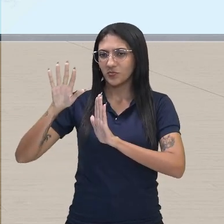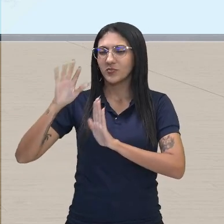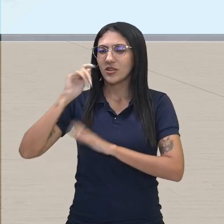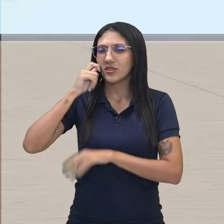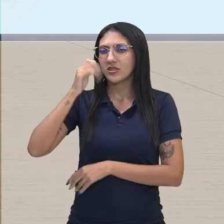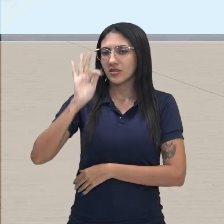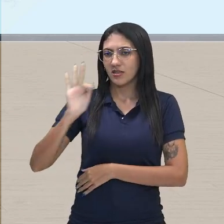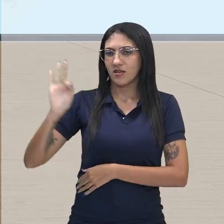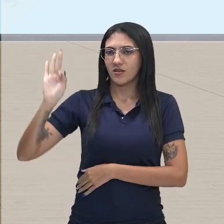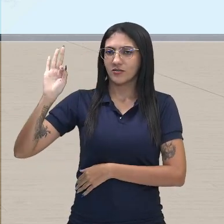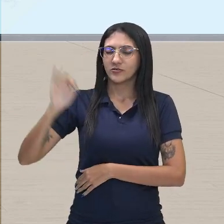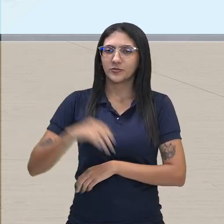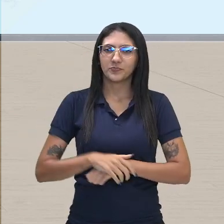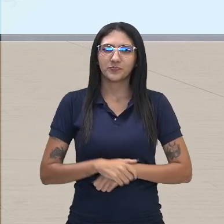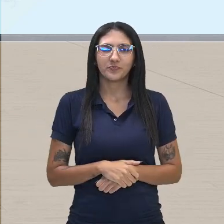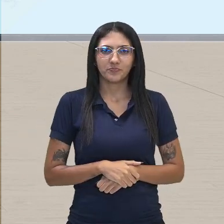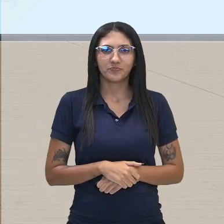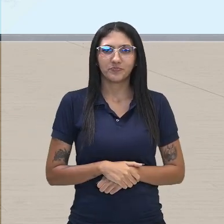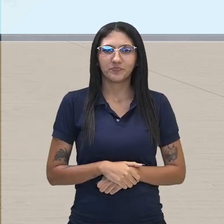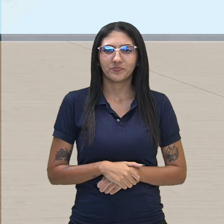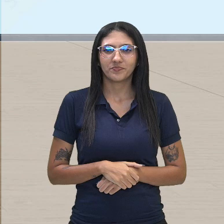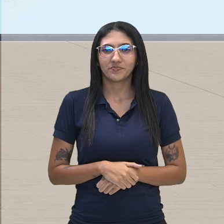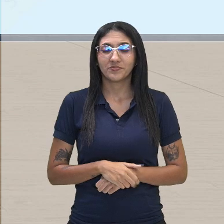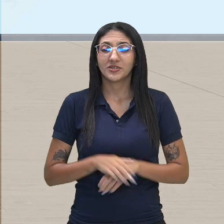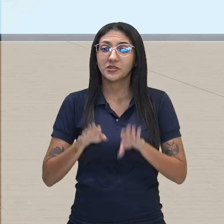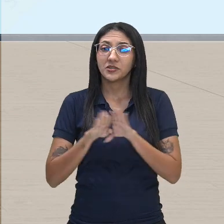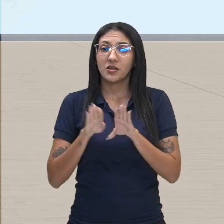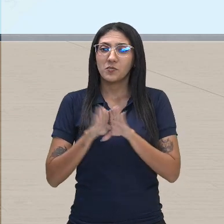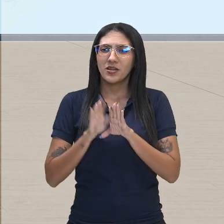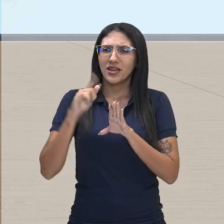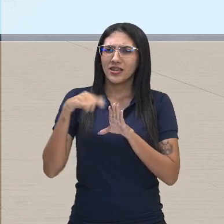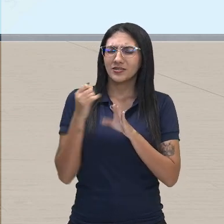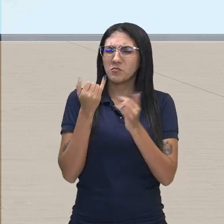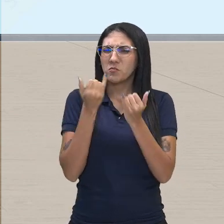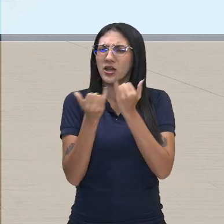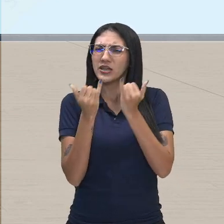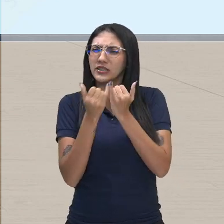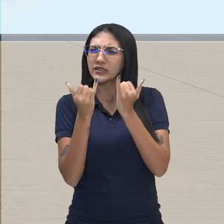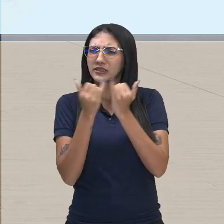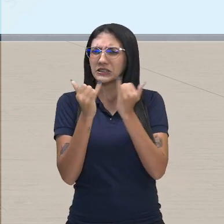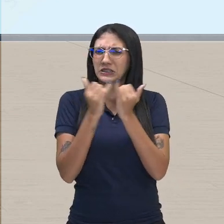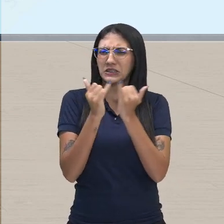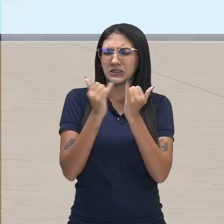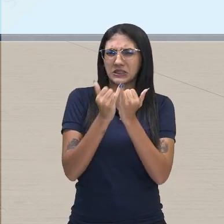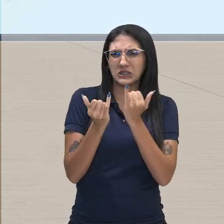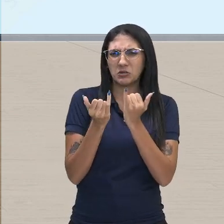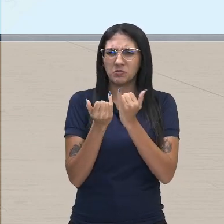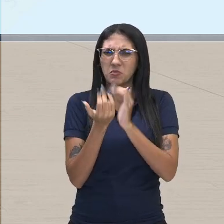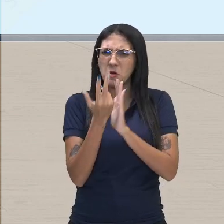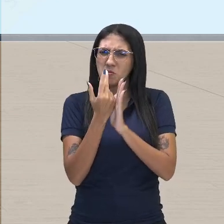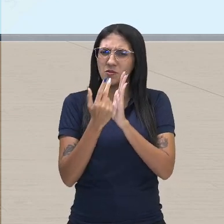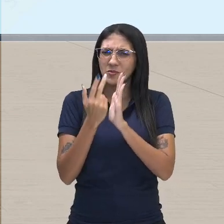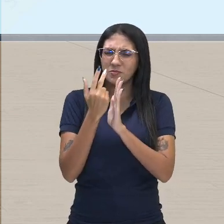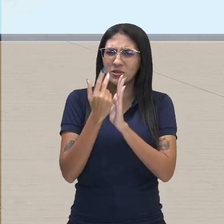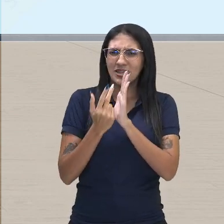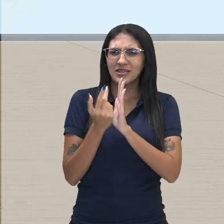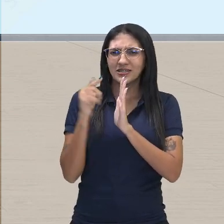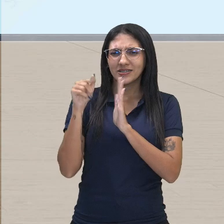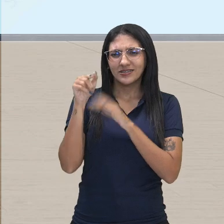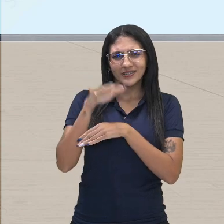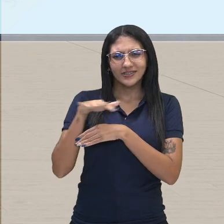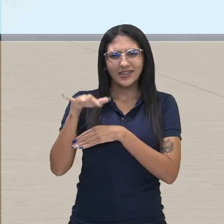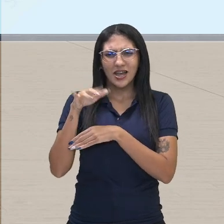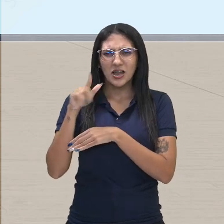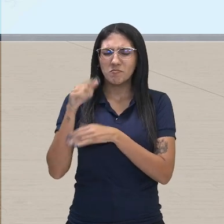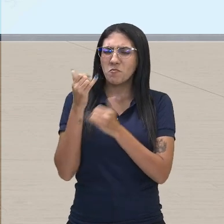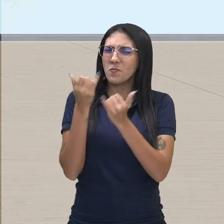você observa que até de certo modo, a silhueta do mapa e os contornos, né, de modo geral, do continente africano